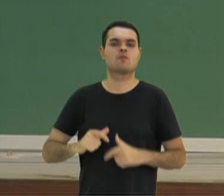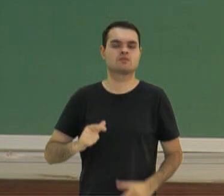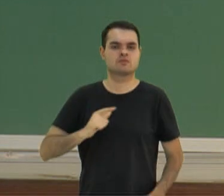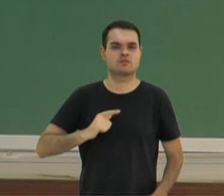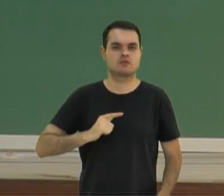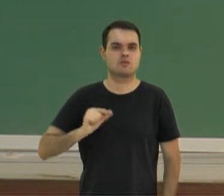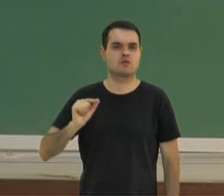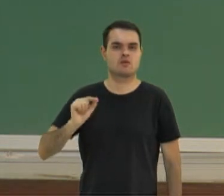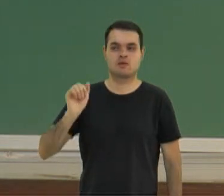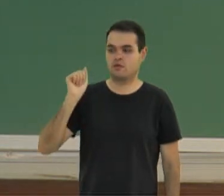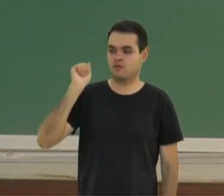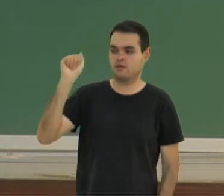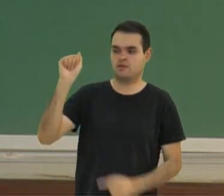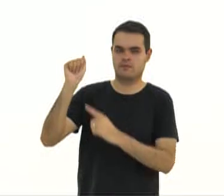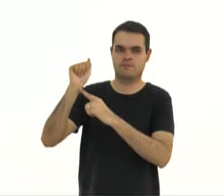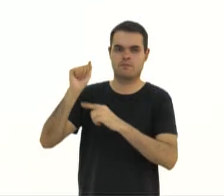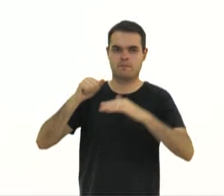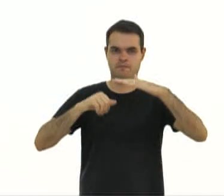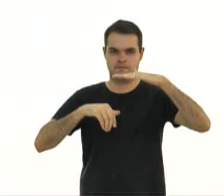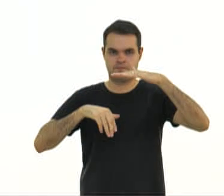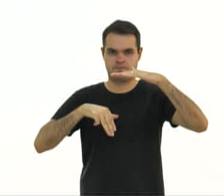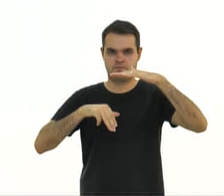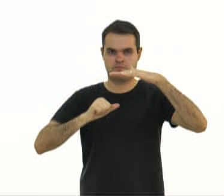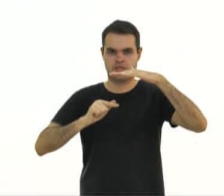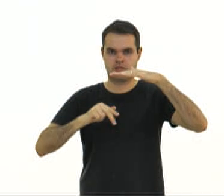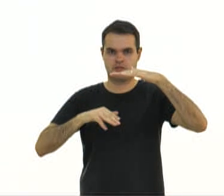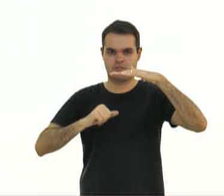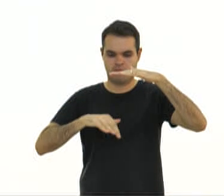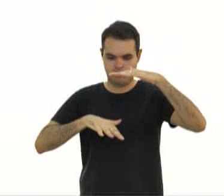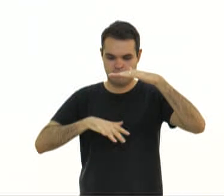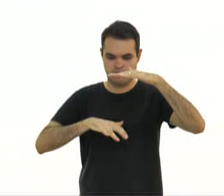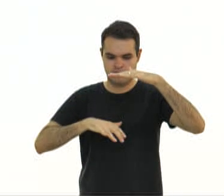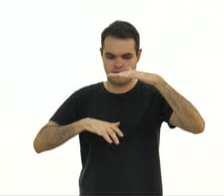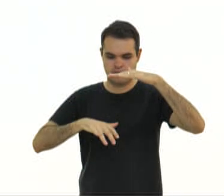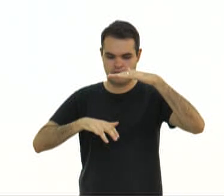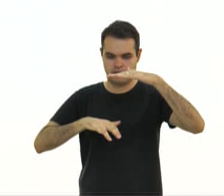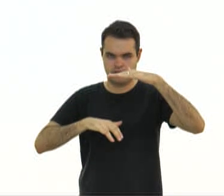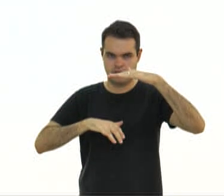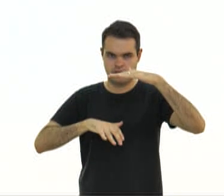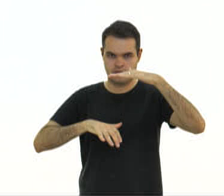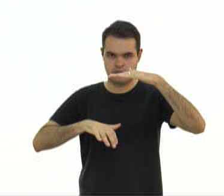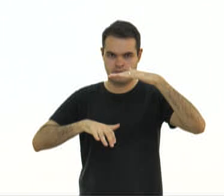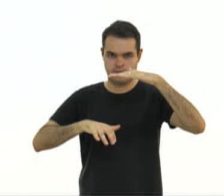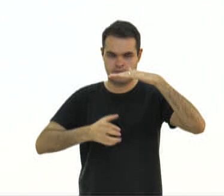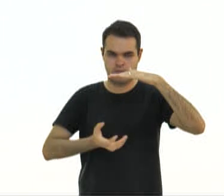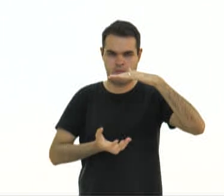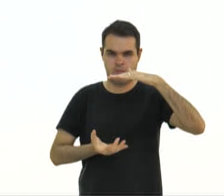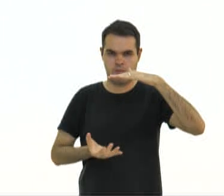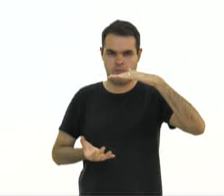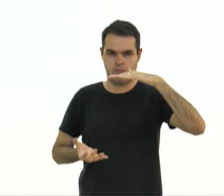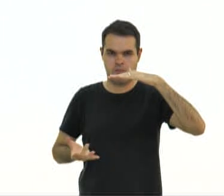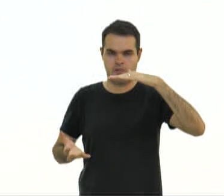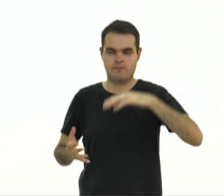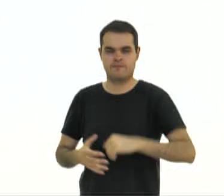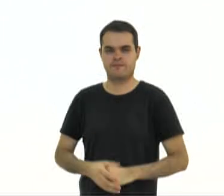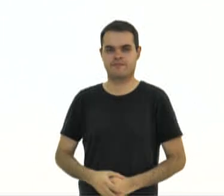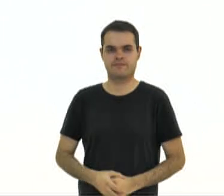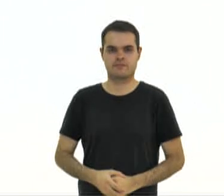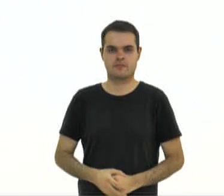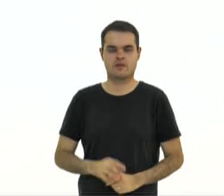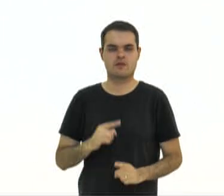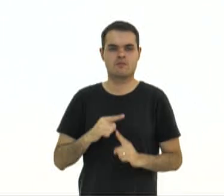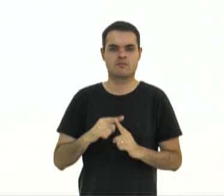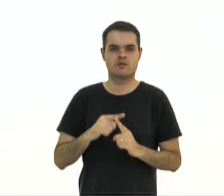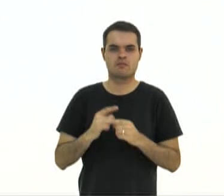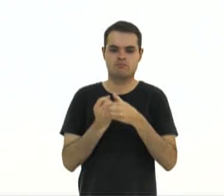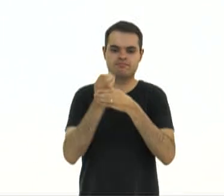item A circulação do magma no subsolo. Simplesmente isso. Por quê? Primeiro, pelas